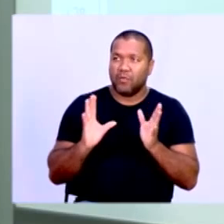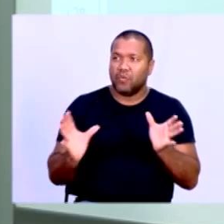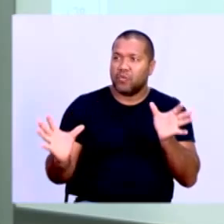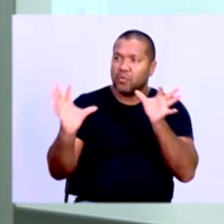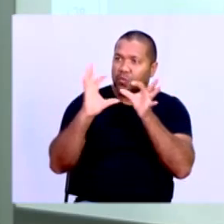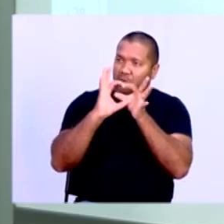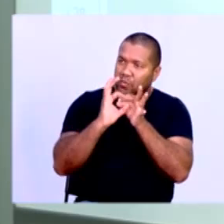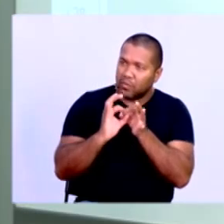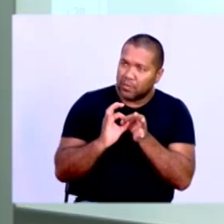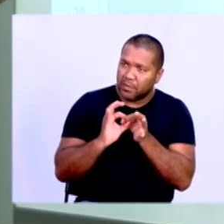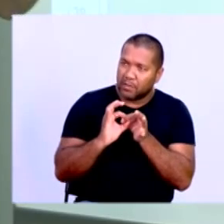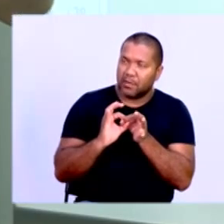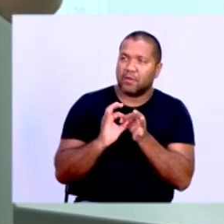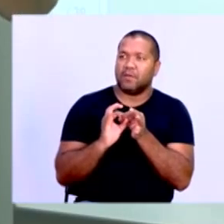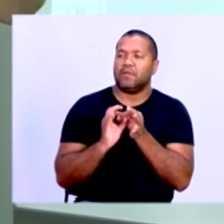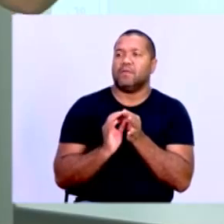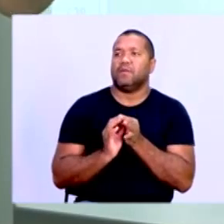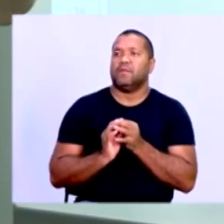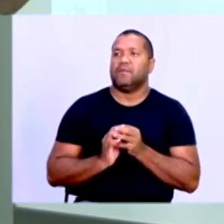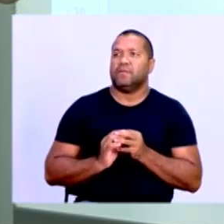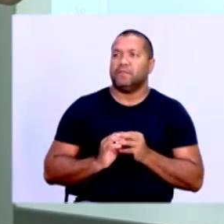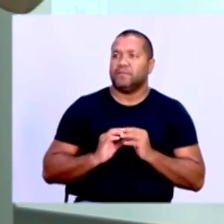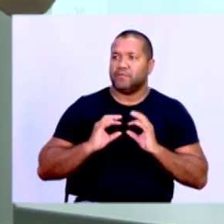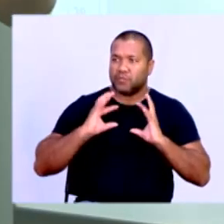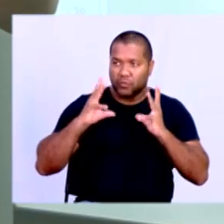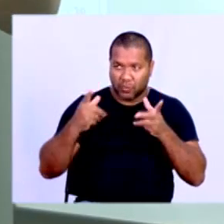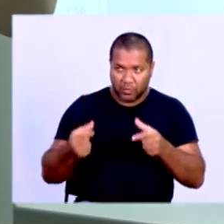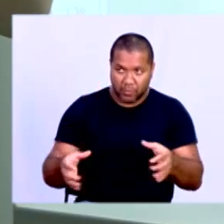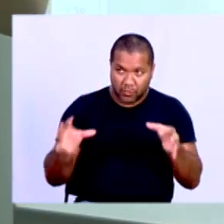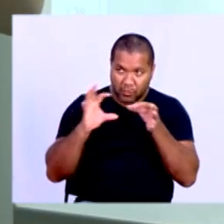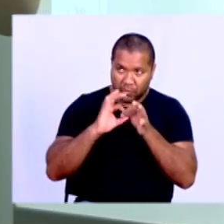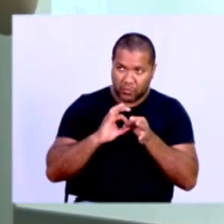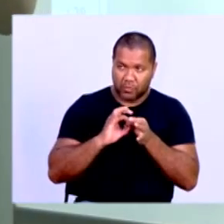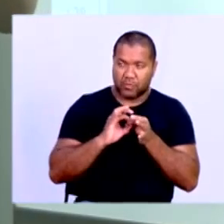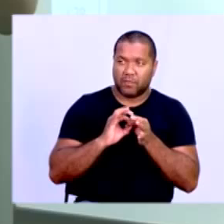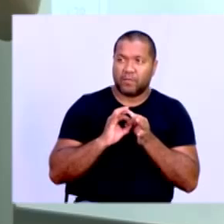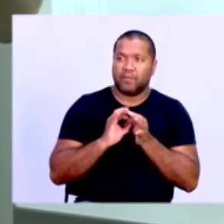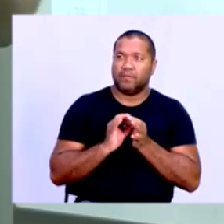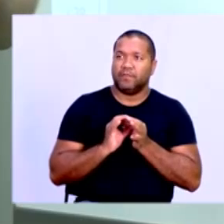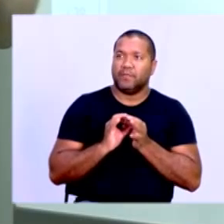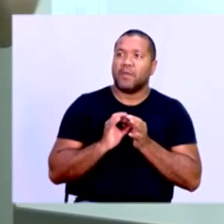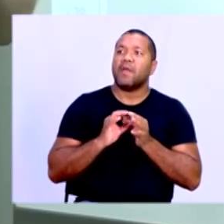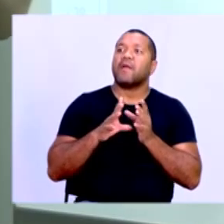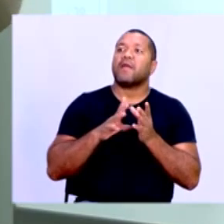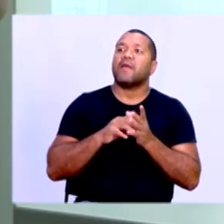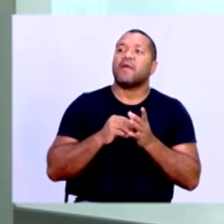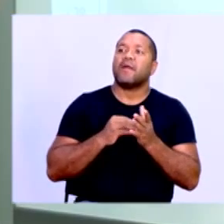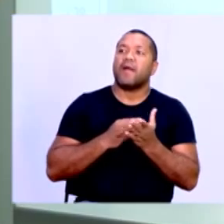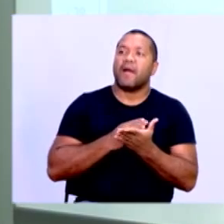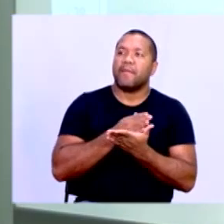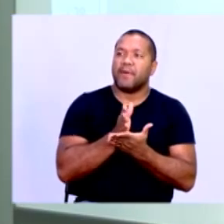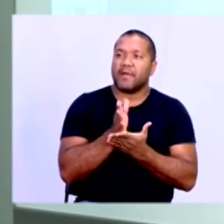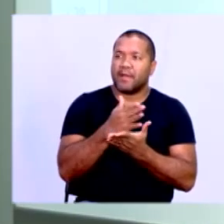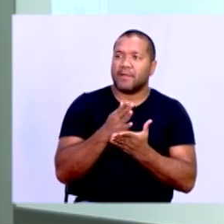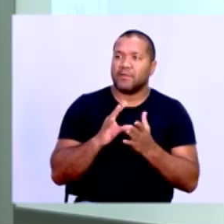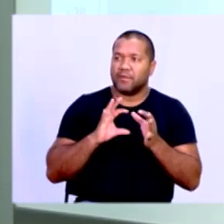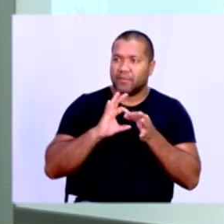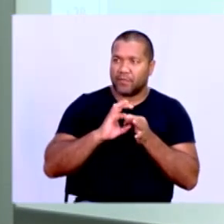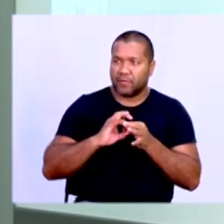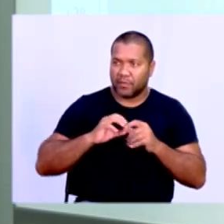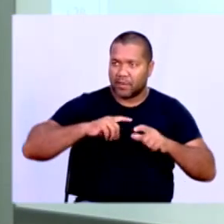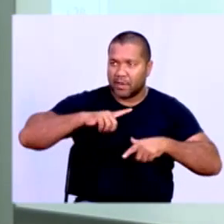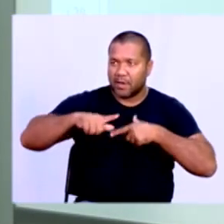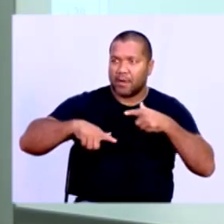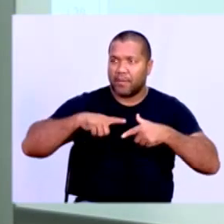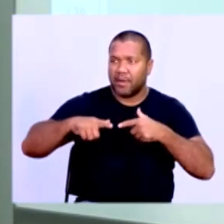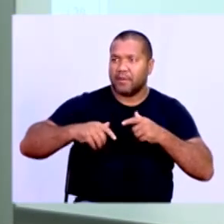o controller, o model view, tudo junto para que a sua aplicação funcione, entendeu? Então ela já tem esse